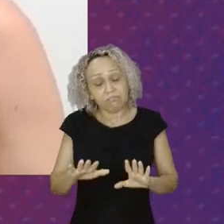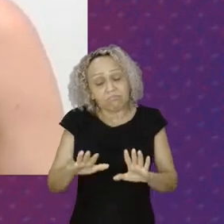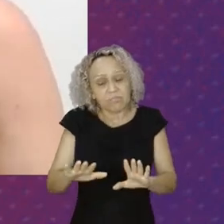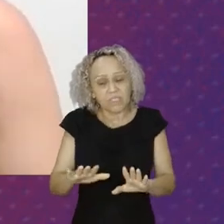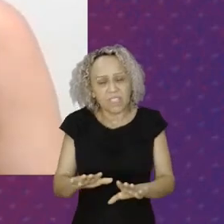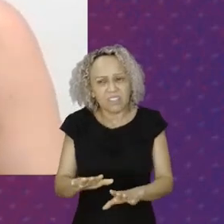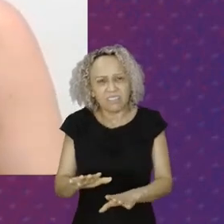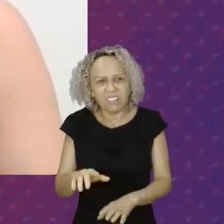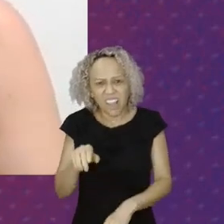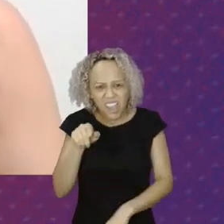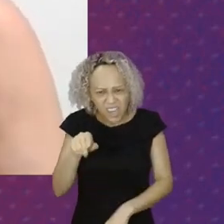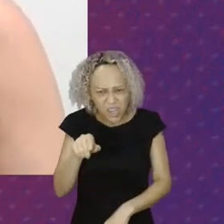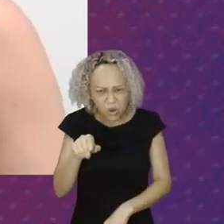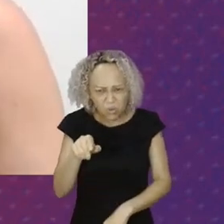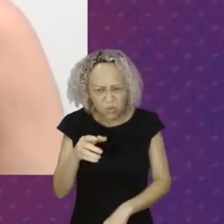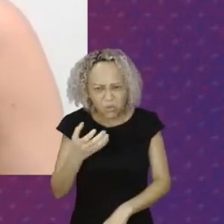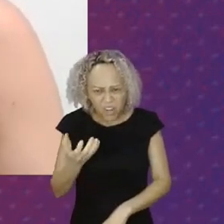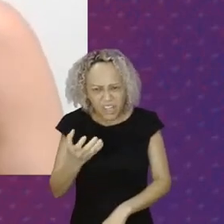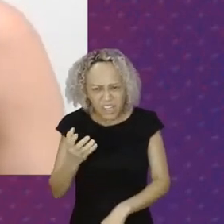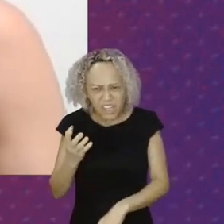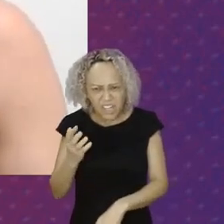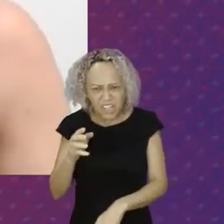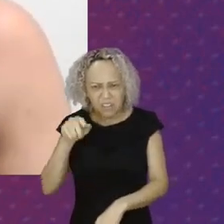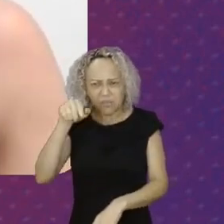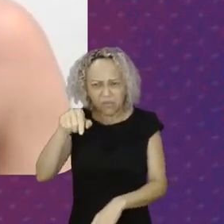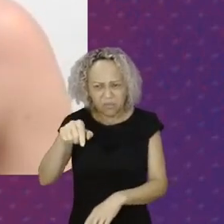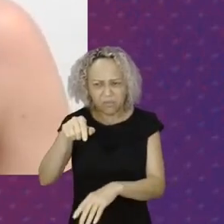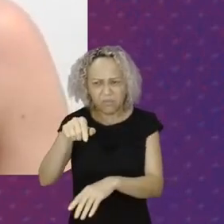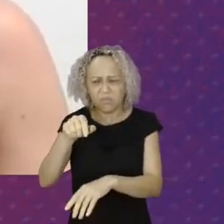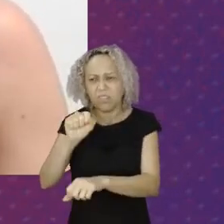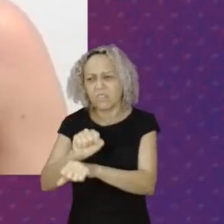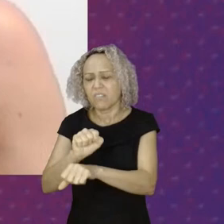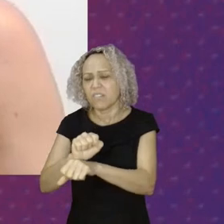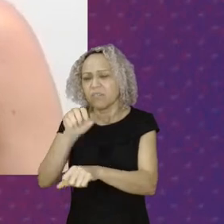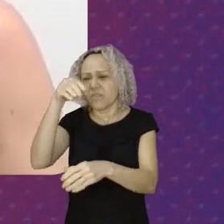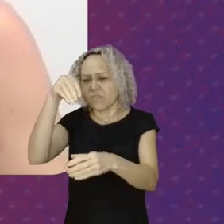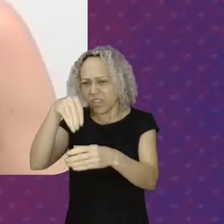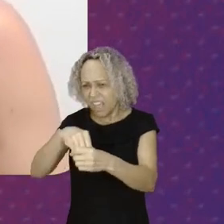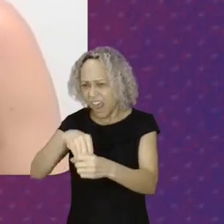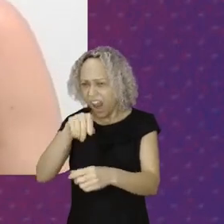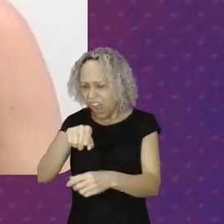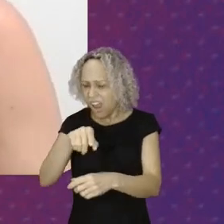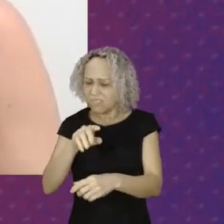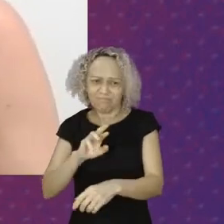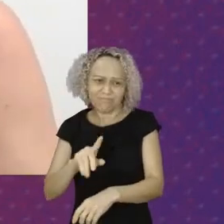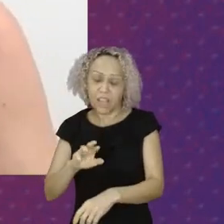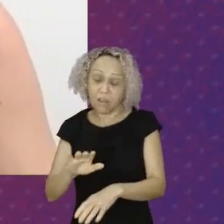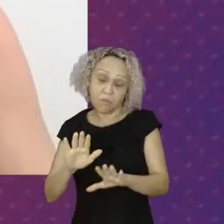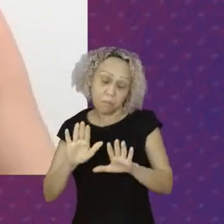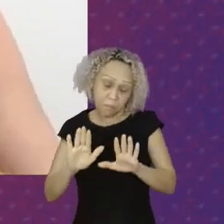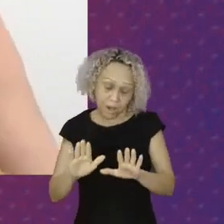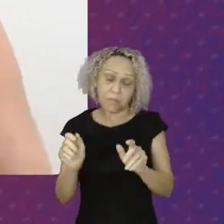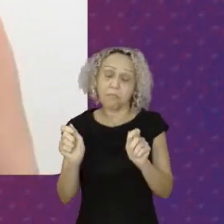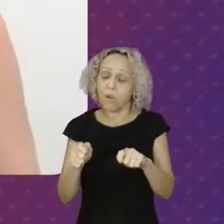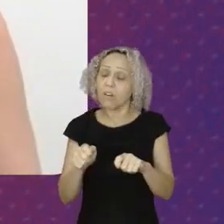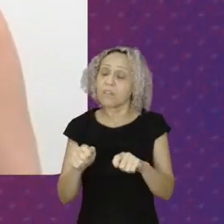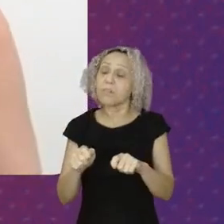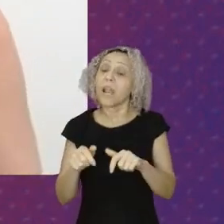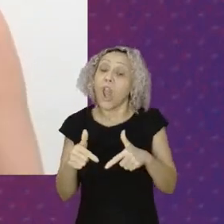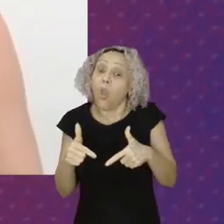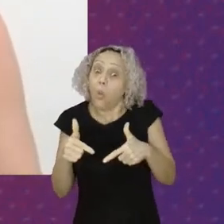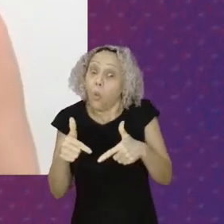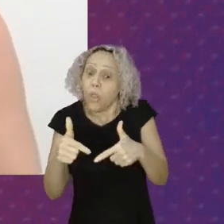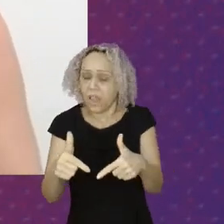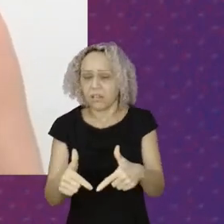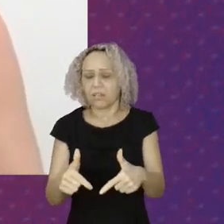e estar sempre em desvantagem em relação às outras mulheres. Percebem? Então, é muito simples,